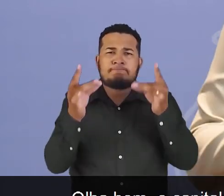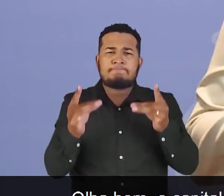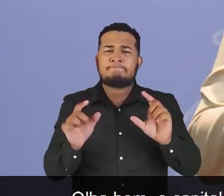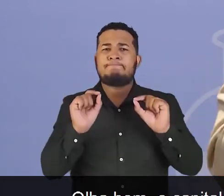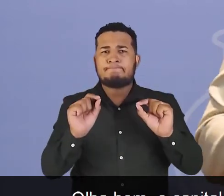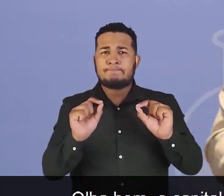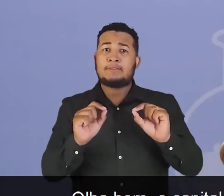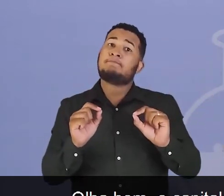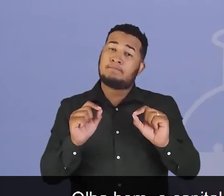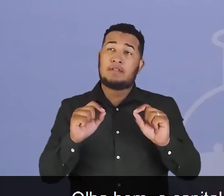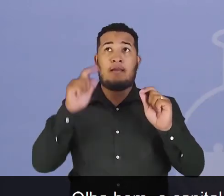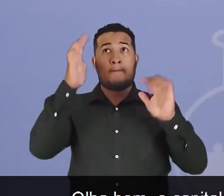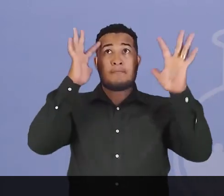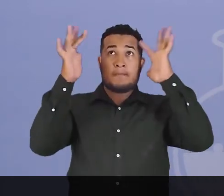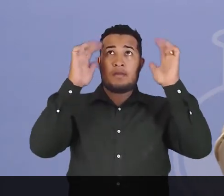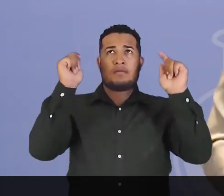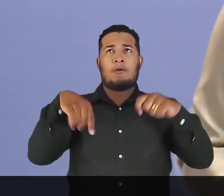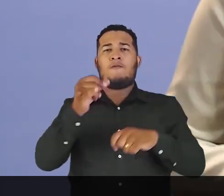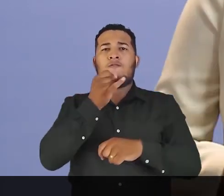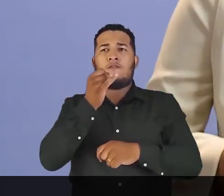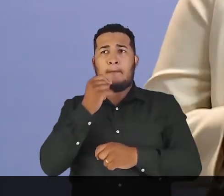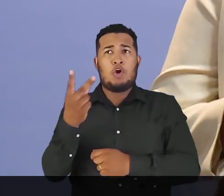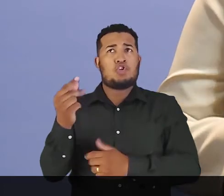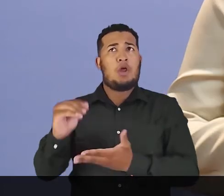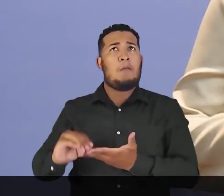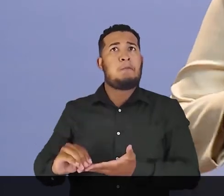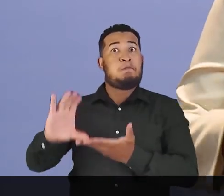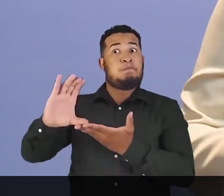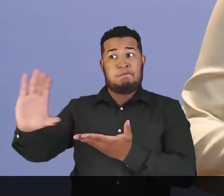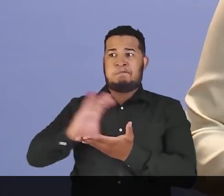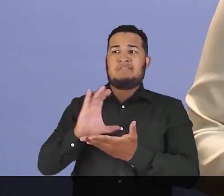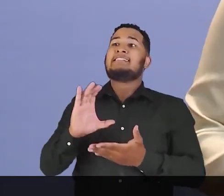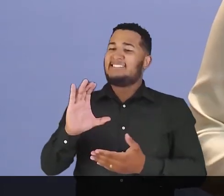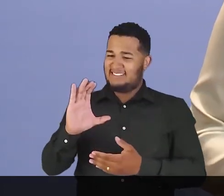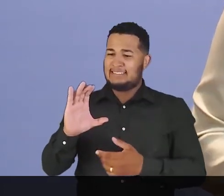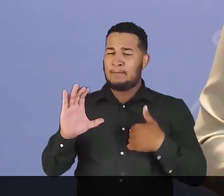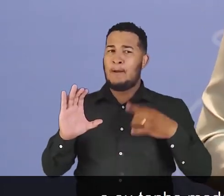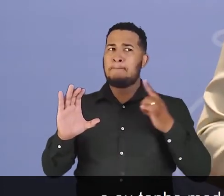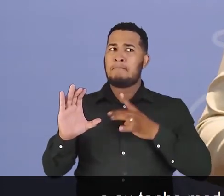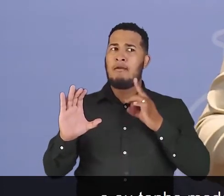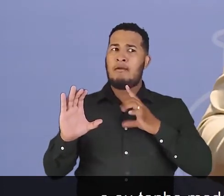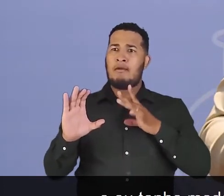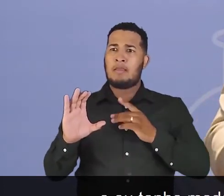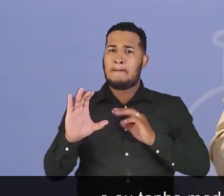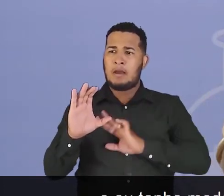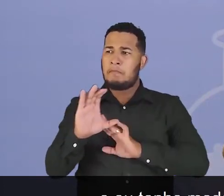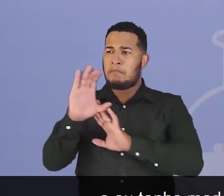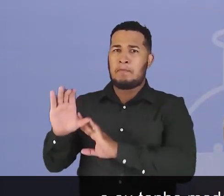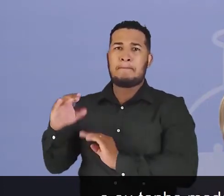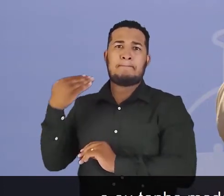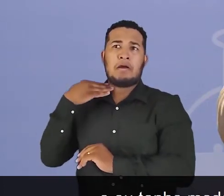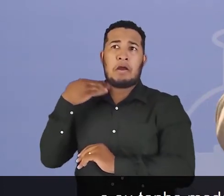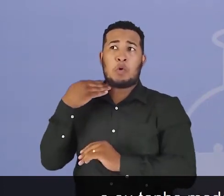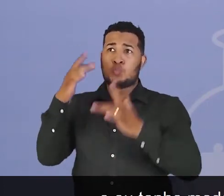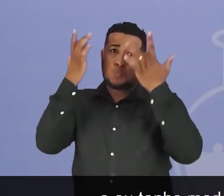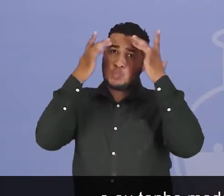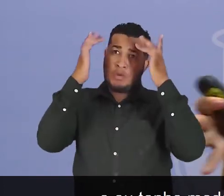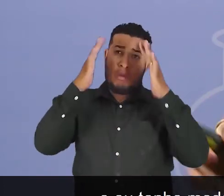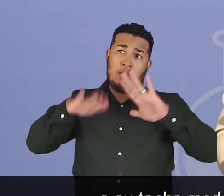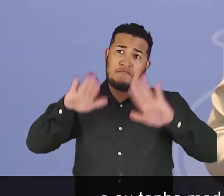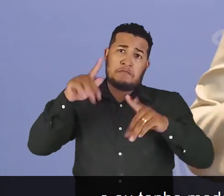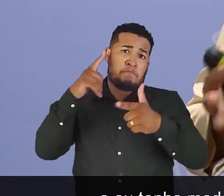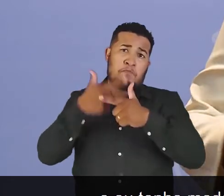trocando em miúdos? Vamos imaginar que eu ganhei um certo valor e eu tenho medo de deixar ele aplicado no